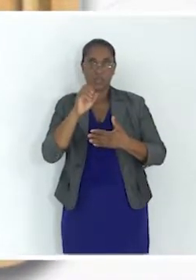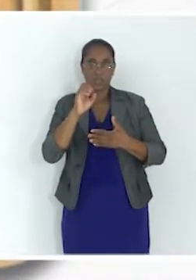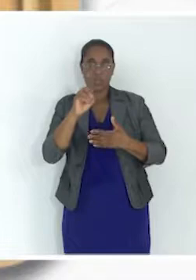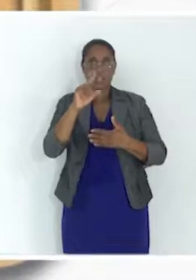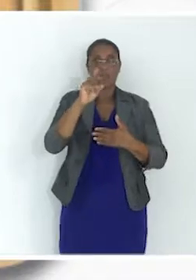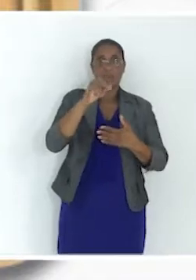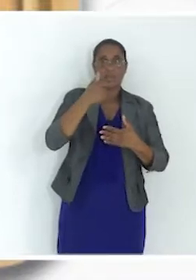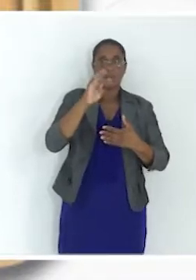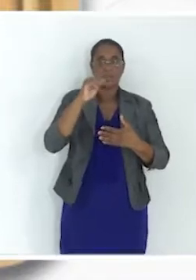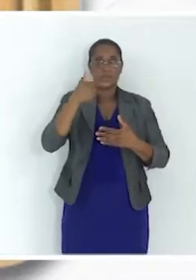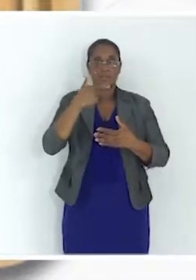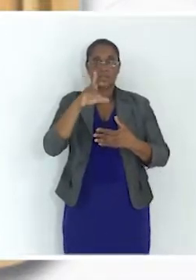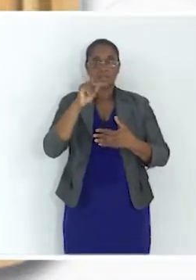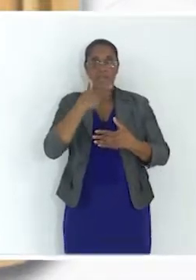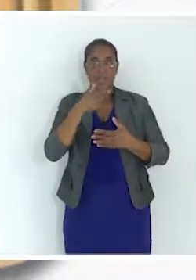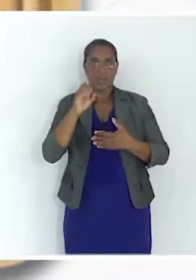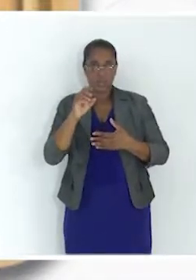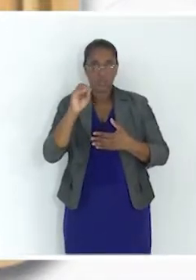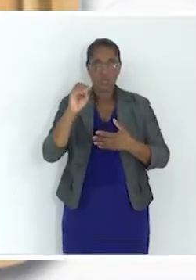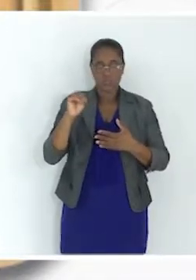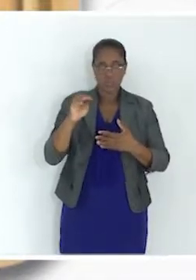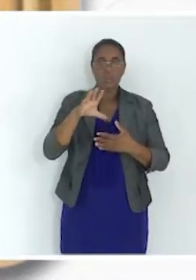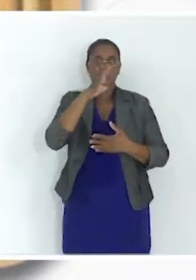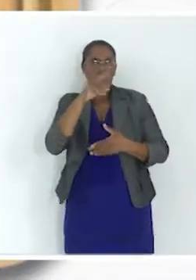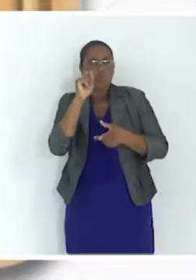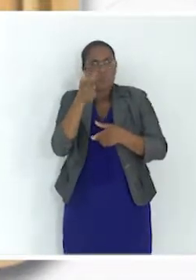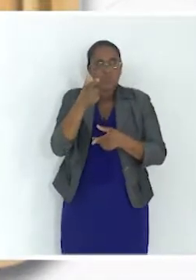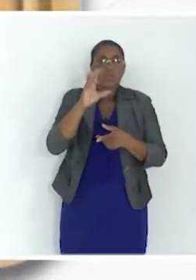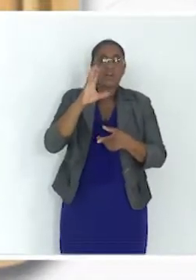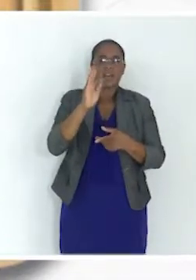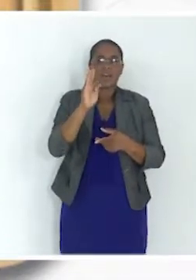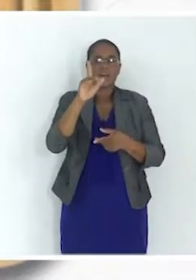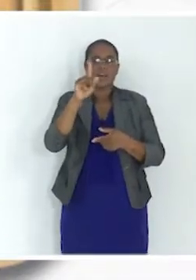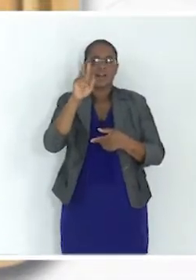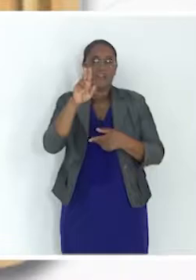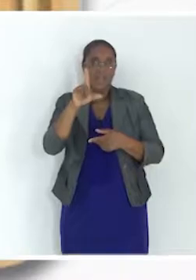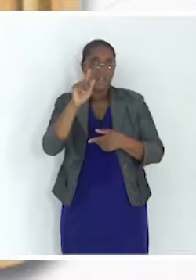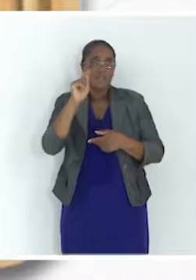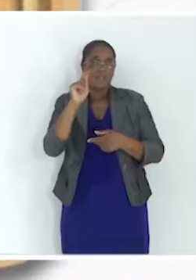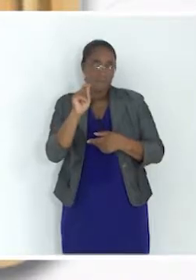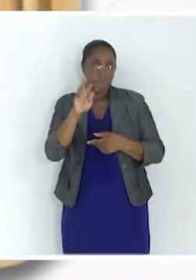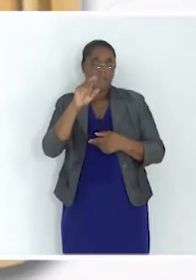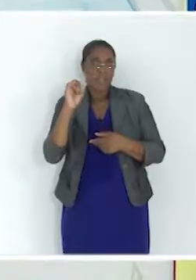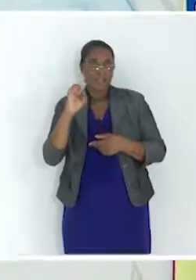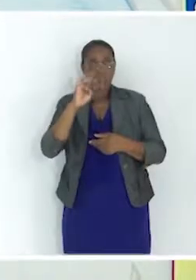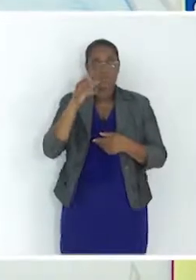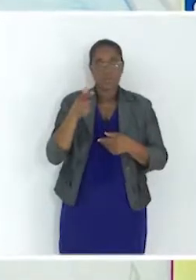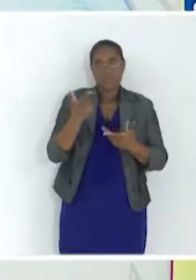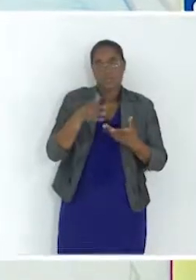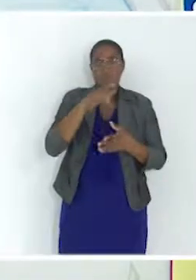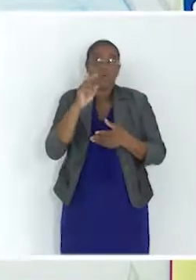a flexão dos substantivos, ou seja, variação. Já falamos dos adjetivos, agora nós vamos falar dos